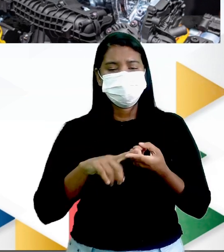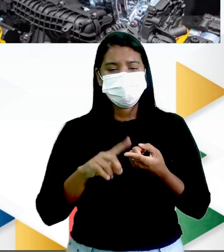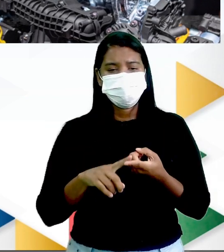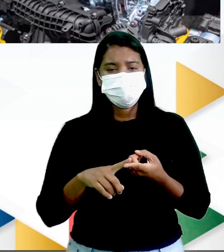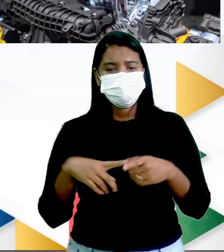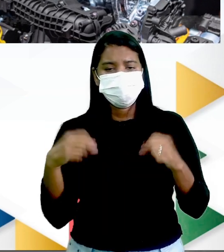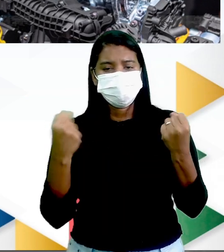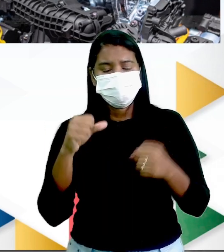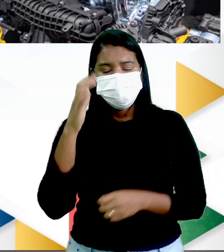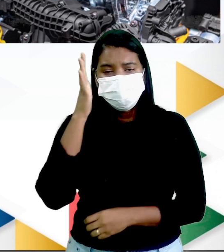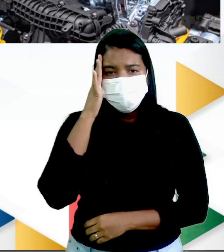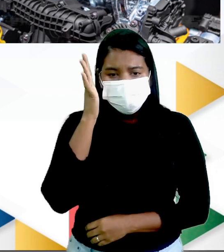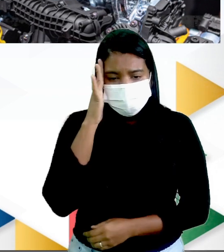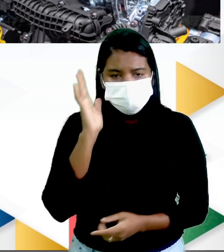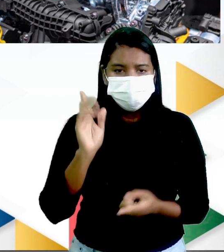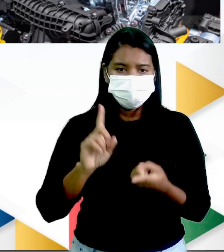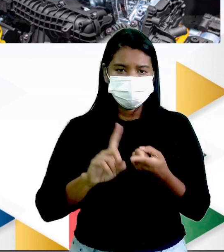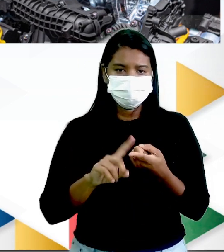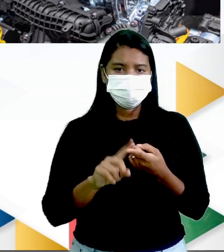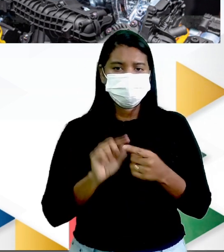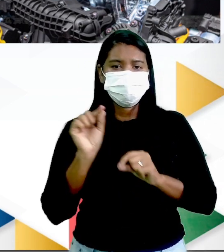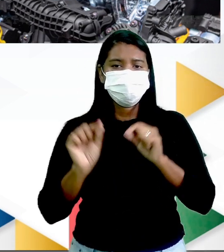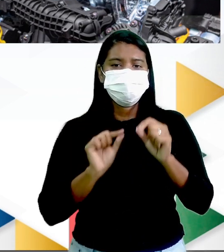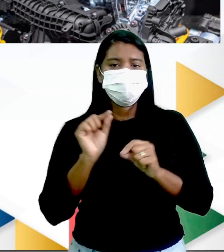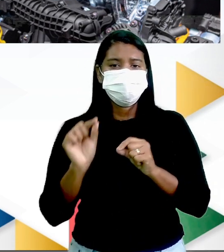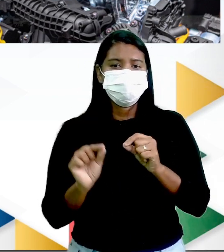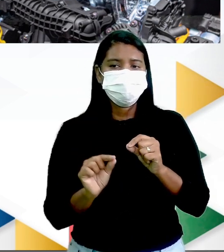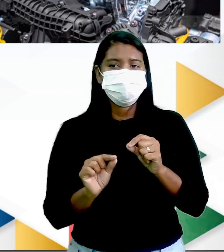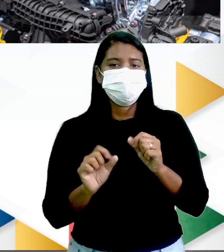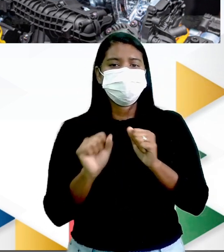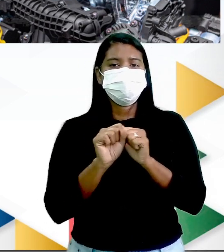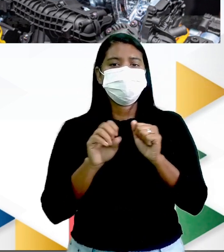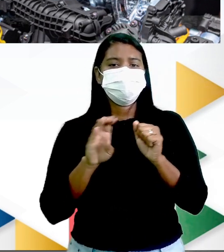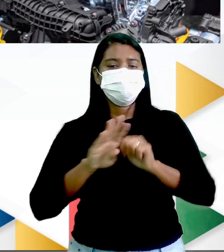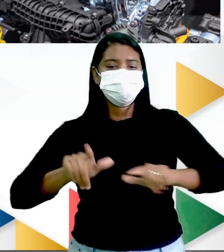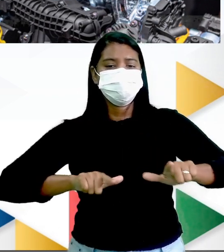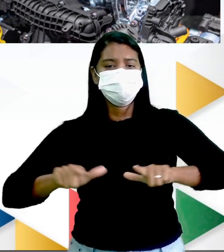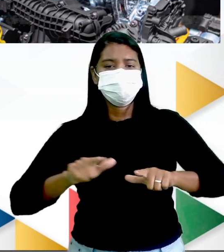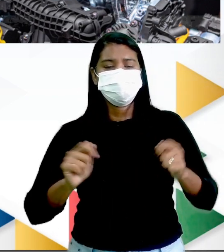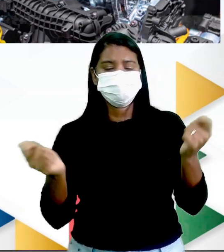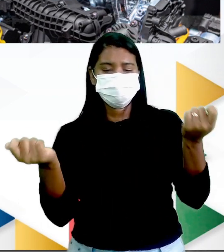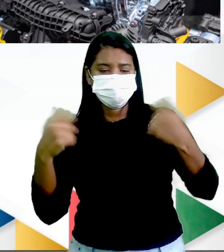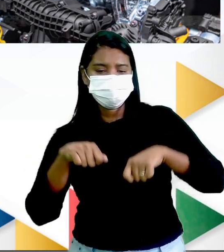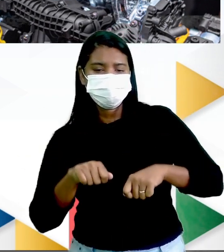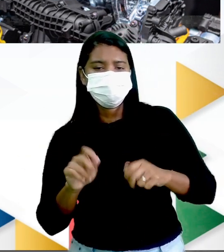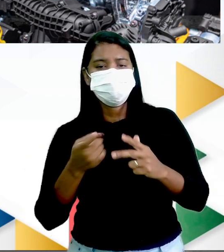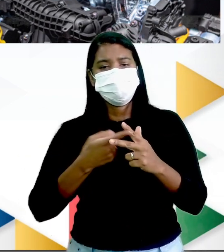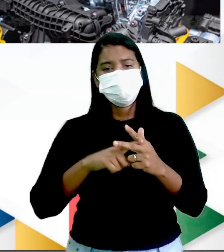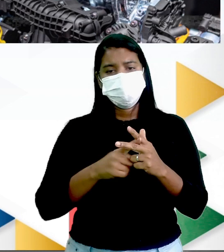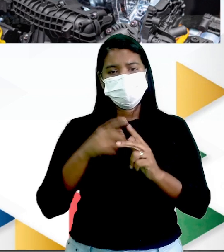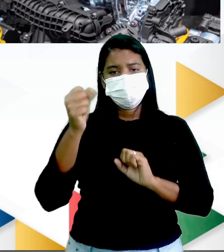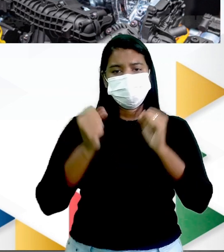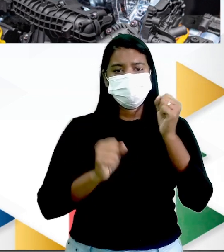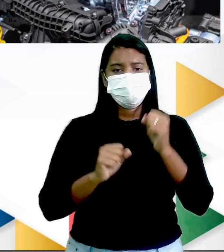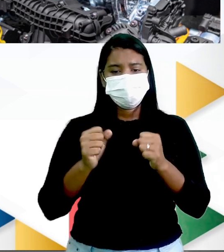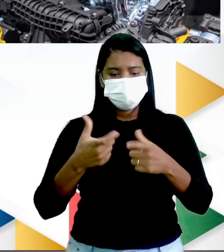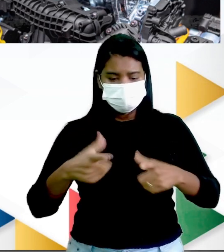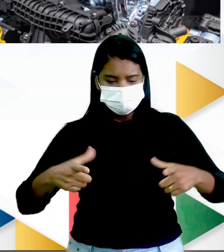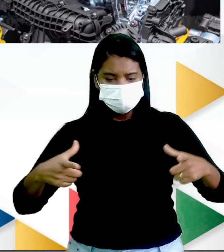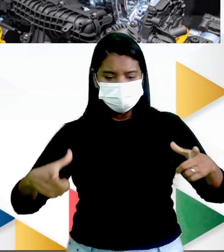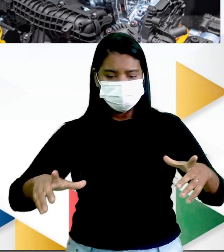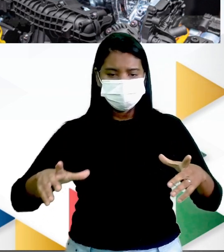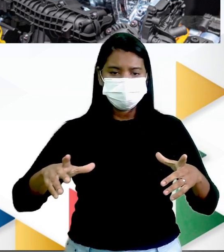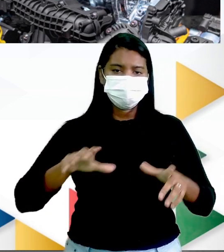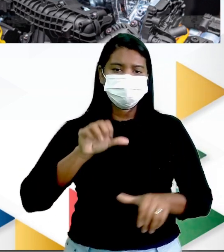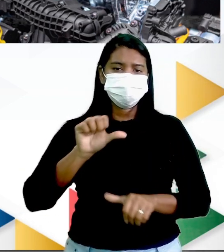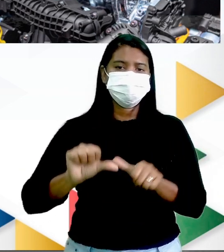entender também que de uma substância de trabalho capaz, nas máquinas térmicas, de ter o seu volume